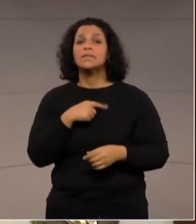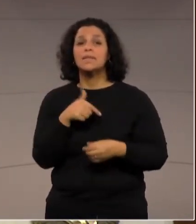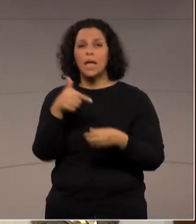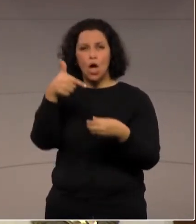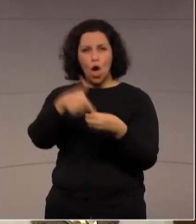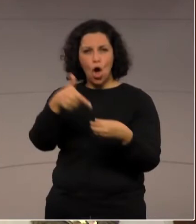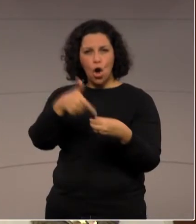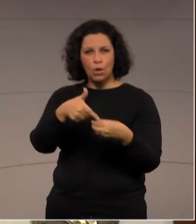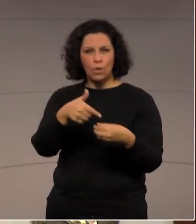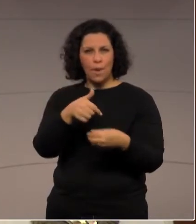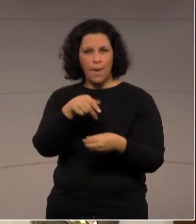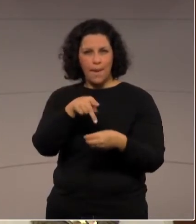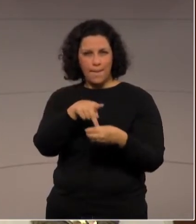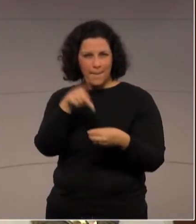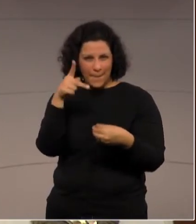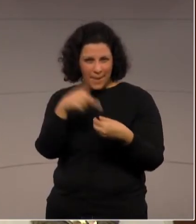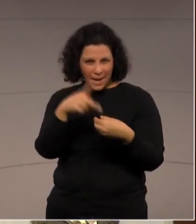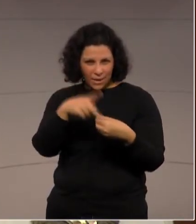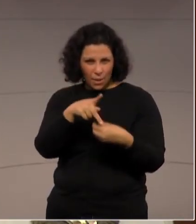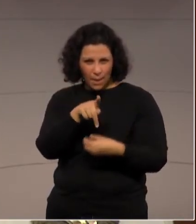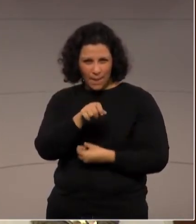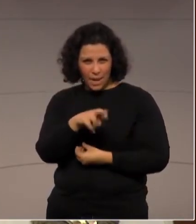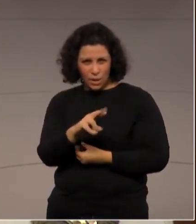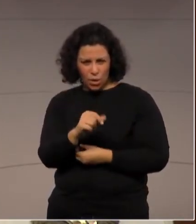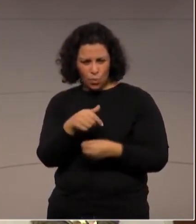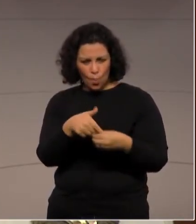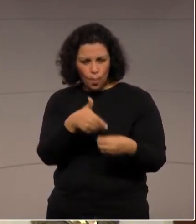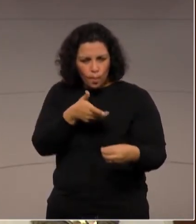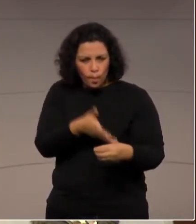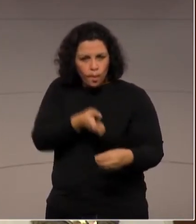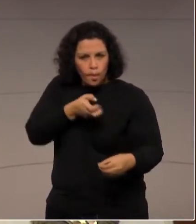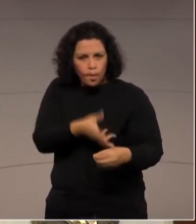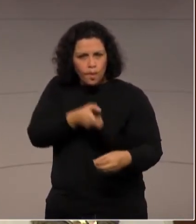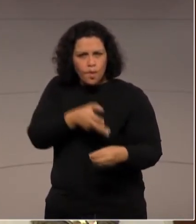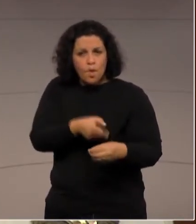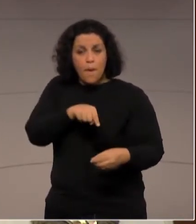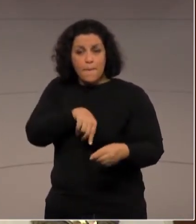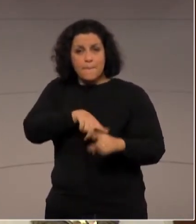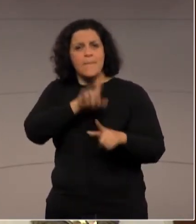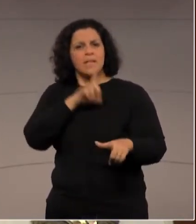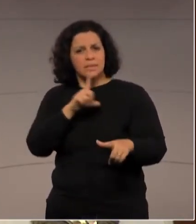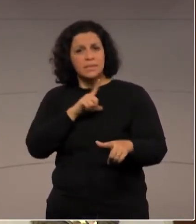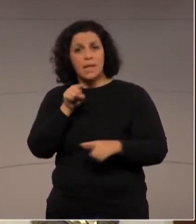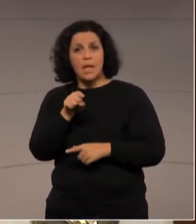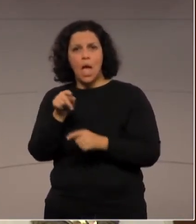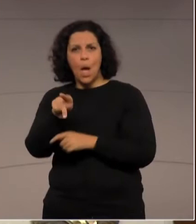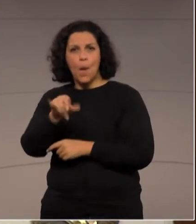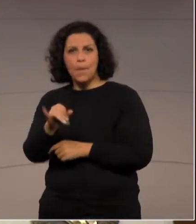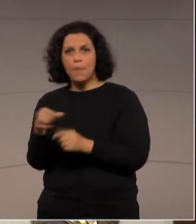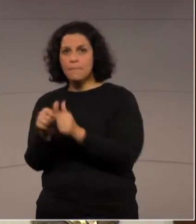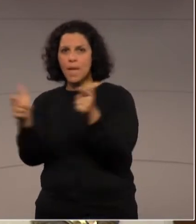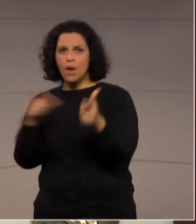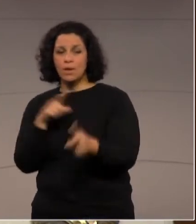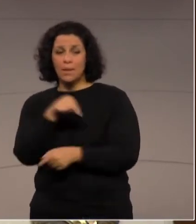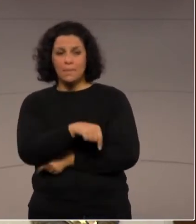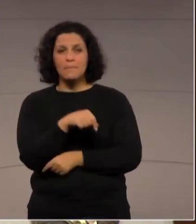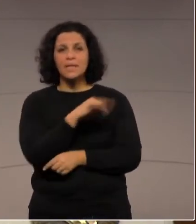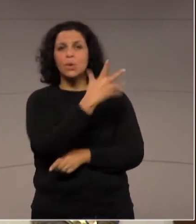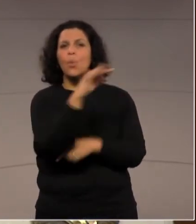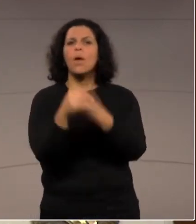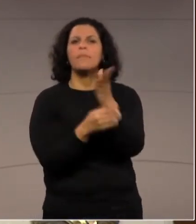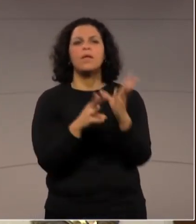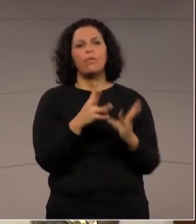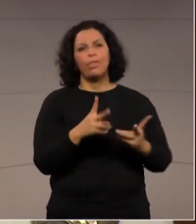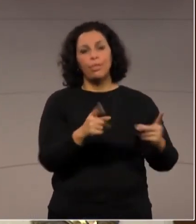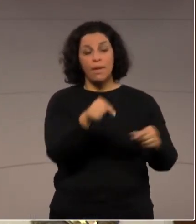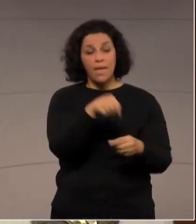extrai mais o pib aumenta em contrapartida mais o meio ambiente fica prejudicado poluído e esse petróleo é